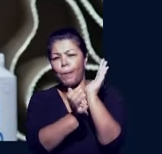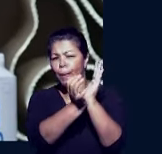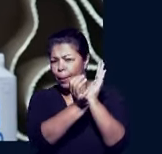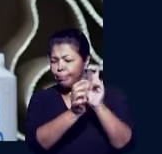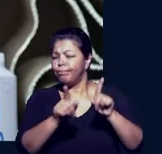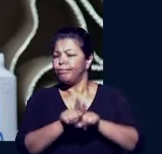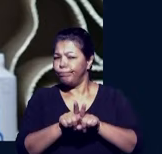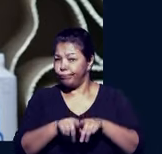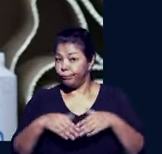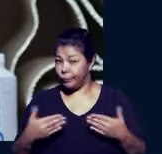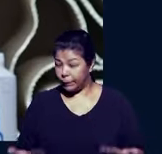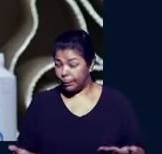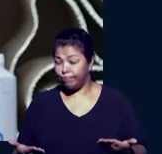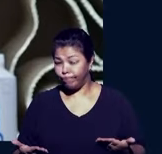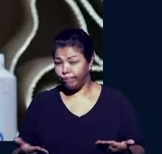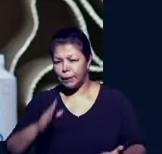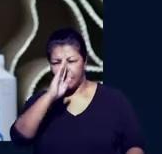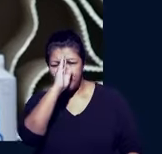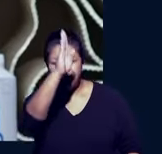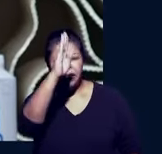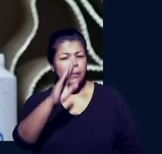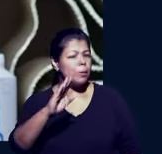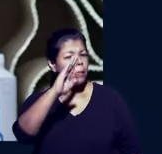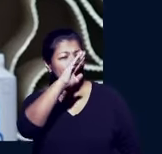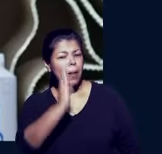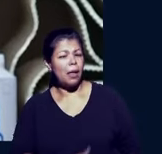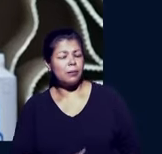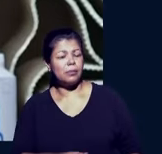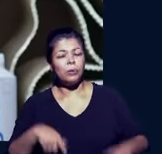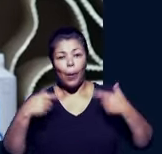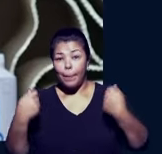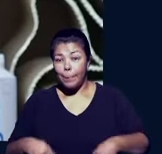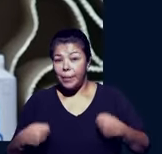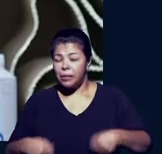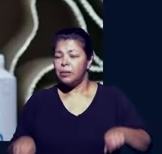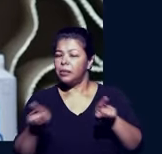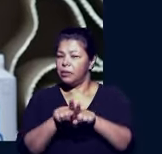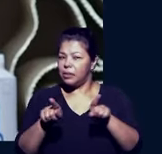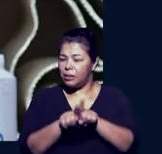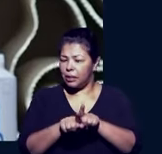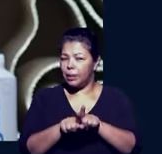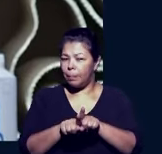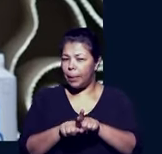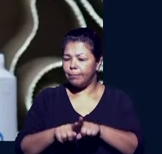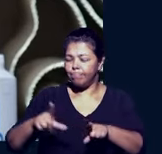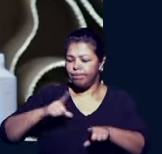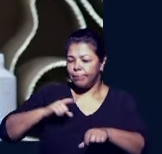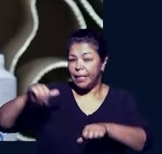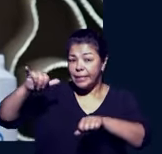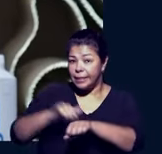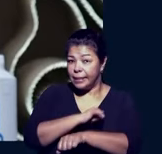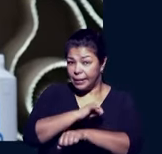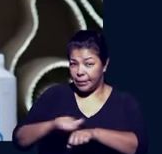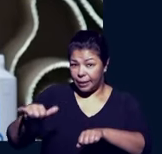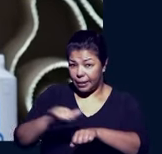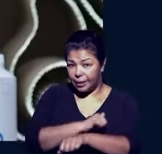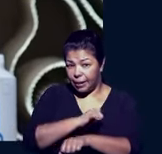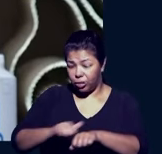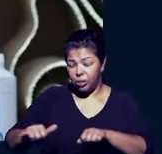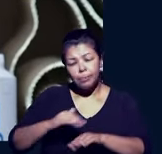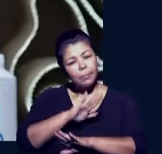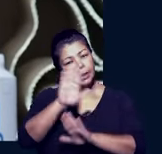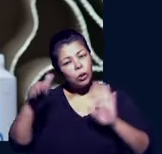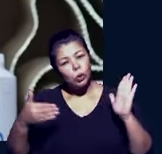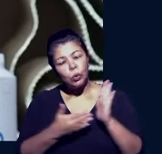e principalmente o Brasil precisa ser um país previsível precisa ser um país em que todos